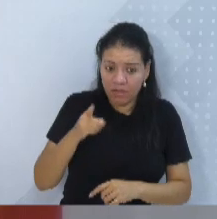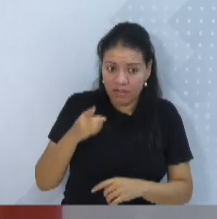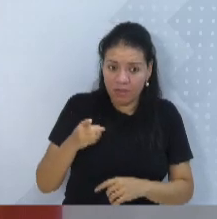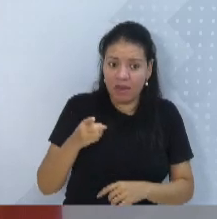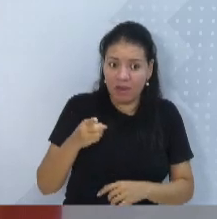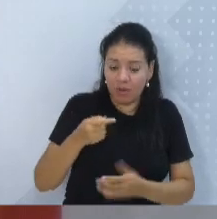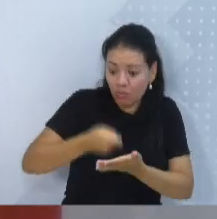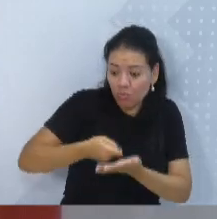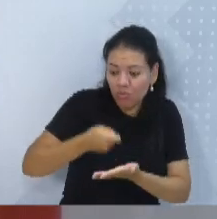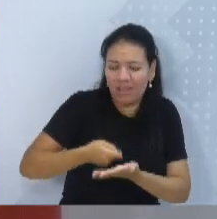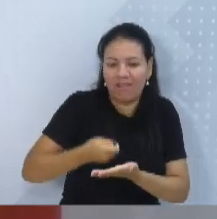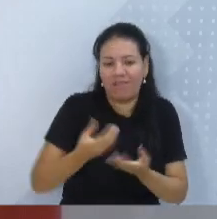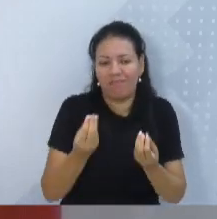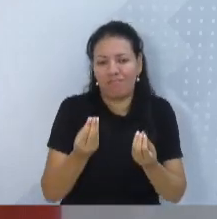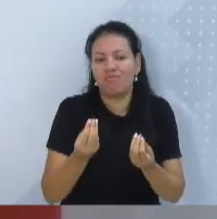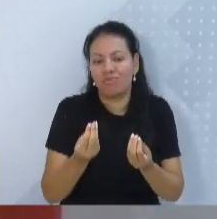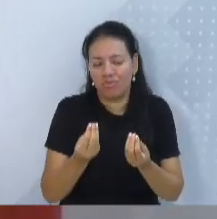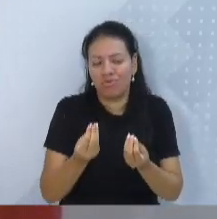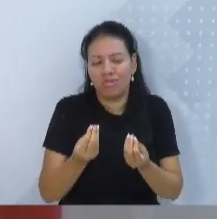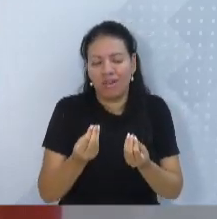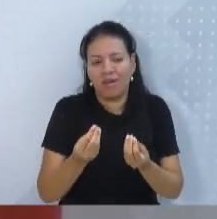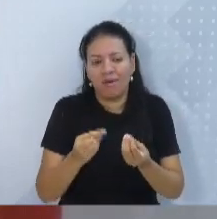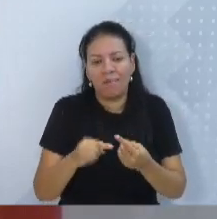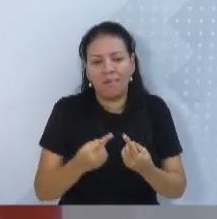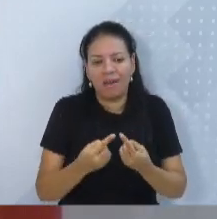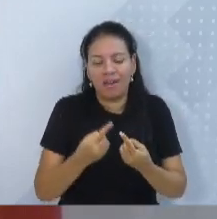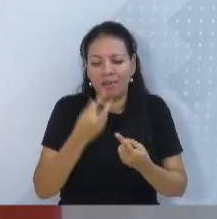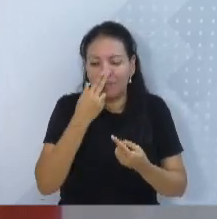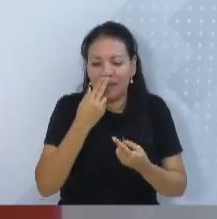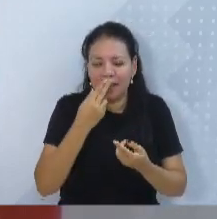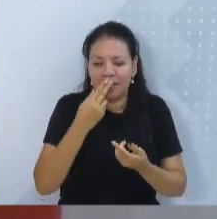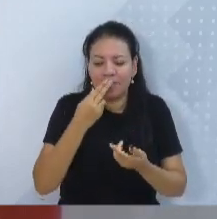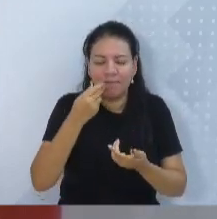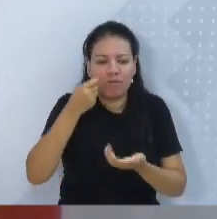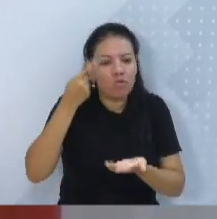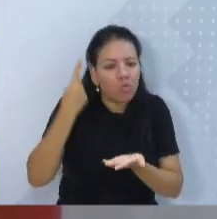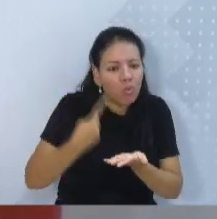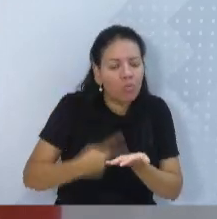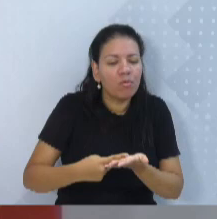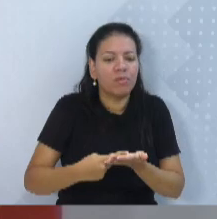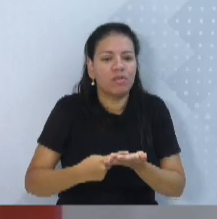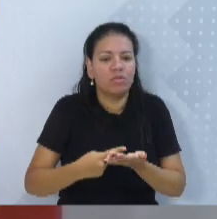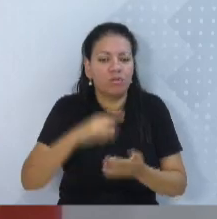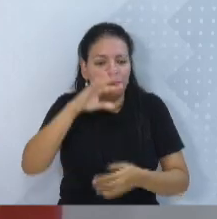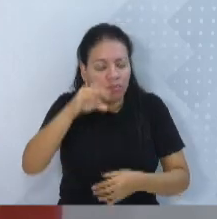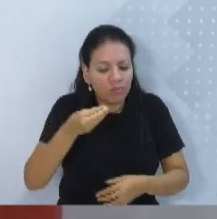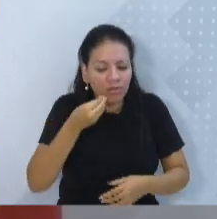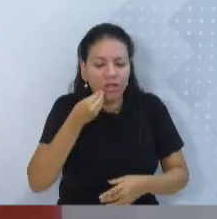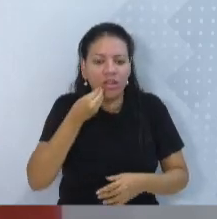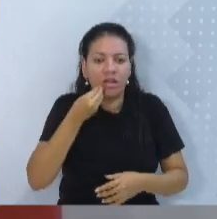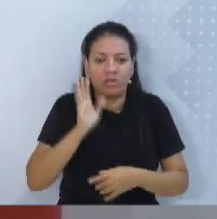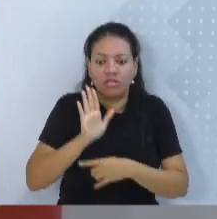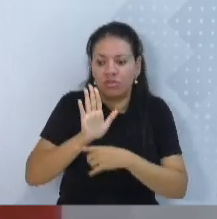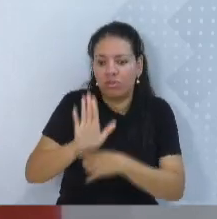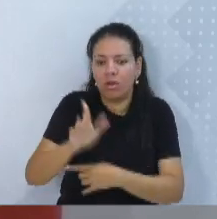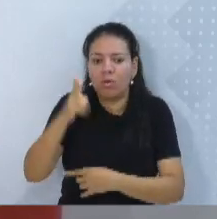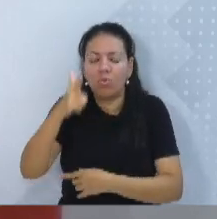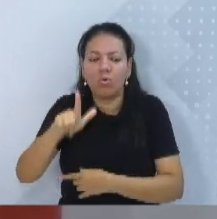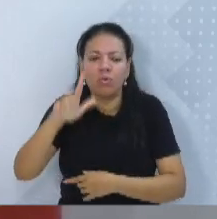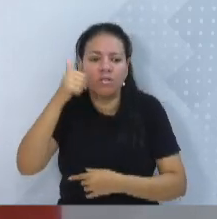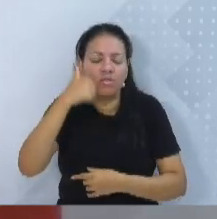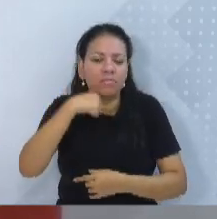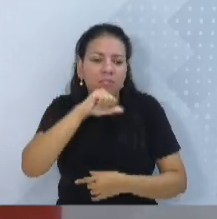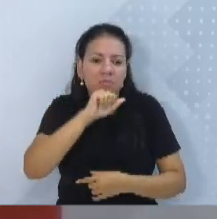e brigava muito forte mas que tinha o dever e a oportunidade de ajudar que não